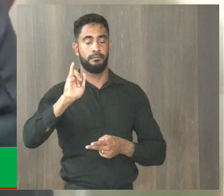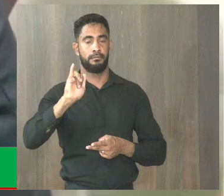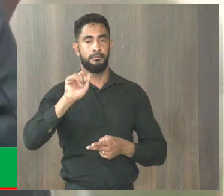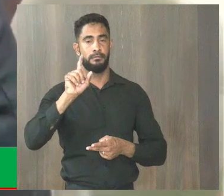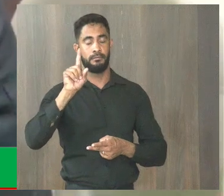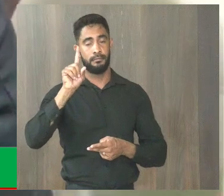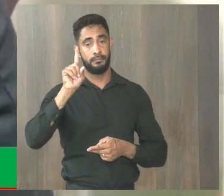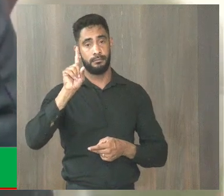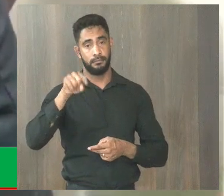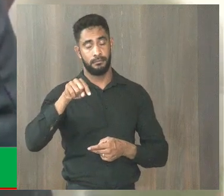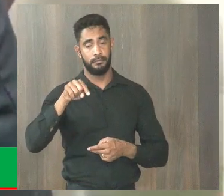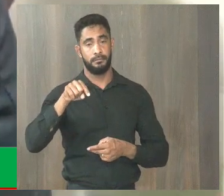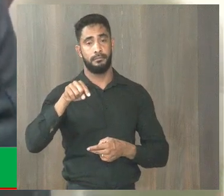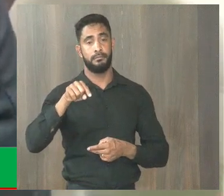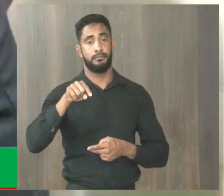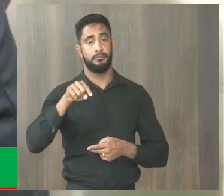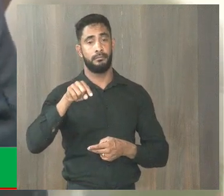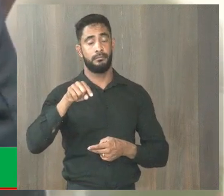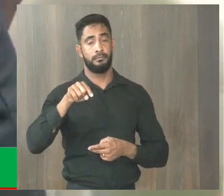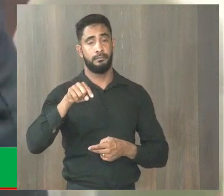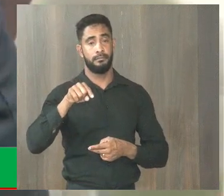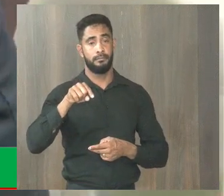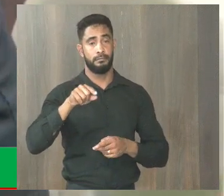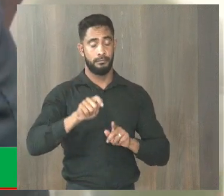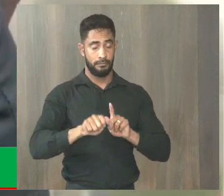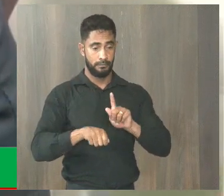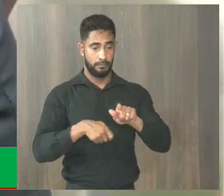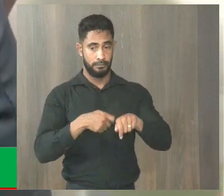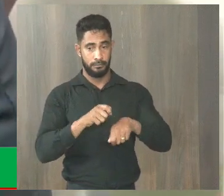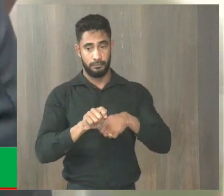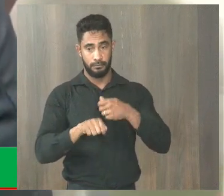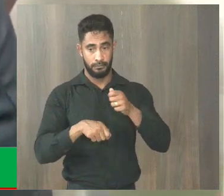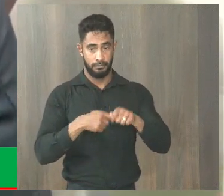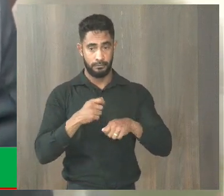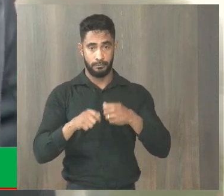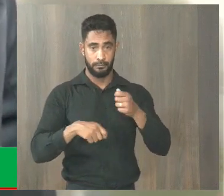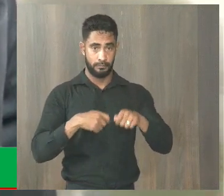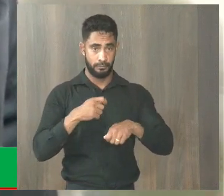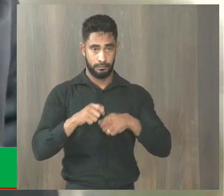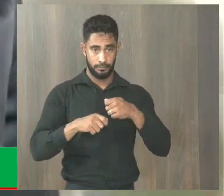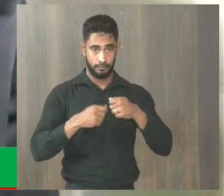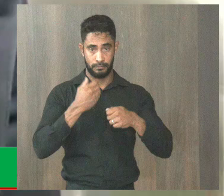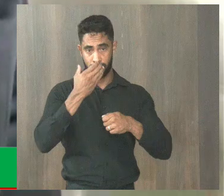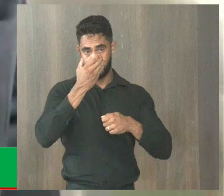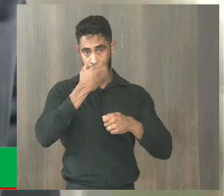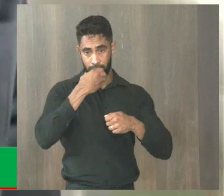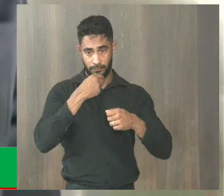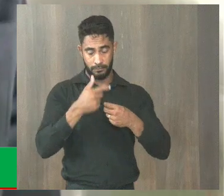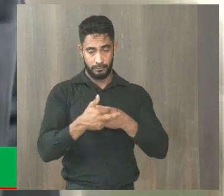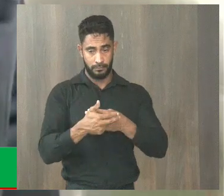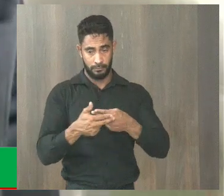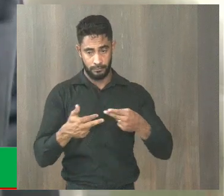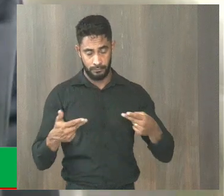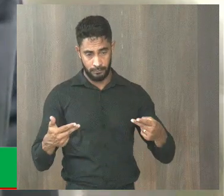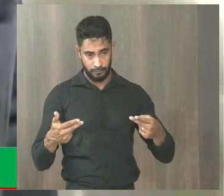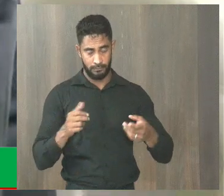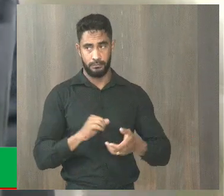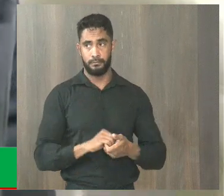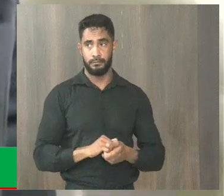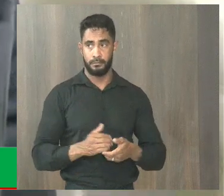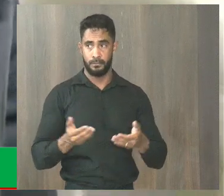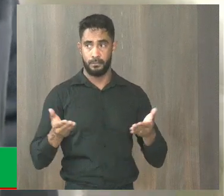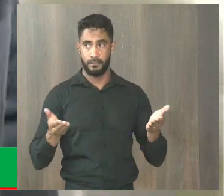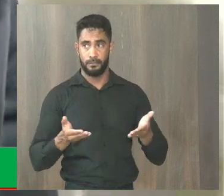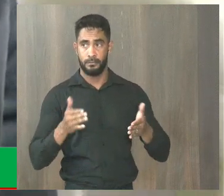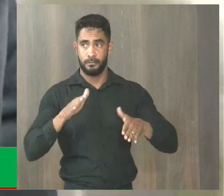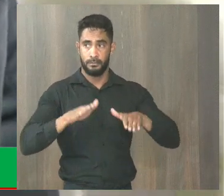ele é um proprietário de um comércio no Ribeirão do Ouro há pouco mais de 2 anos. Senhor presidente, hoje, muitas das